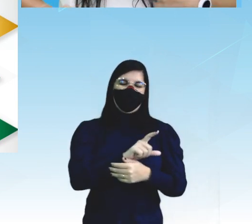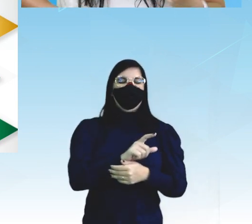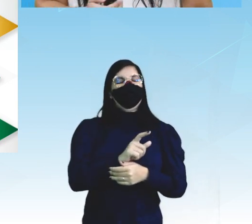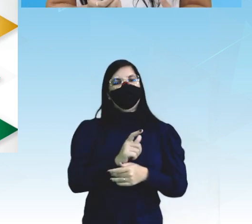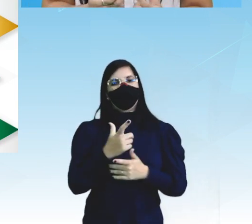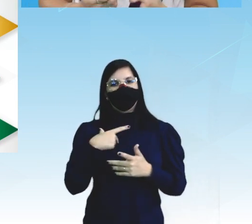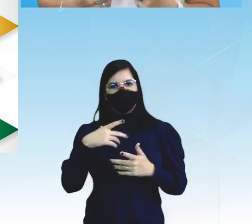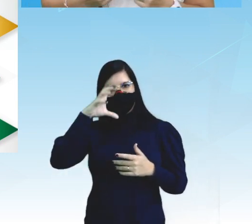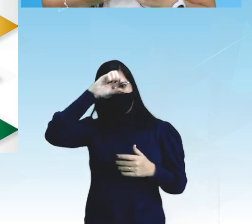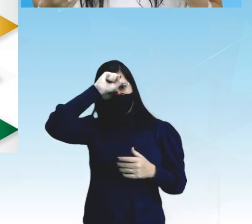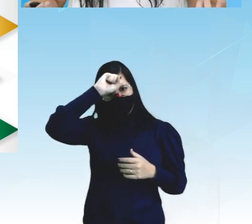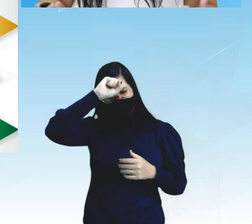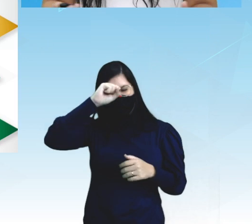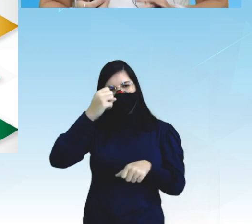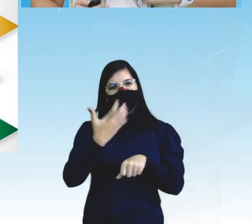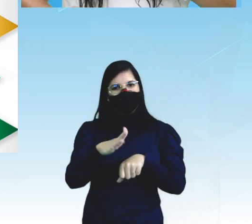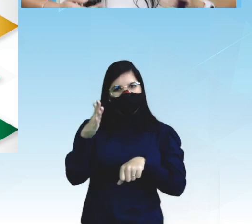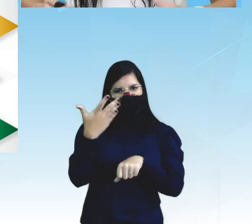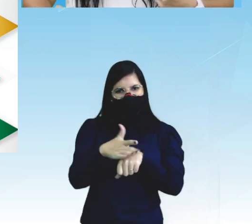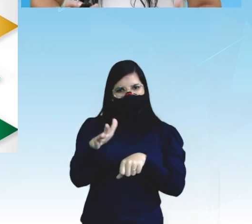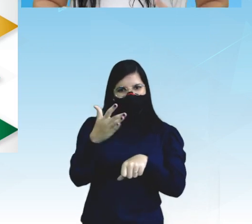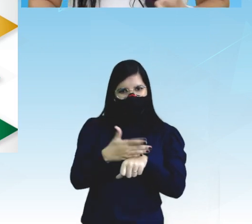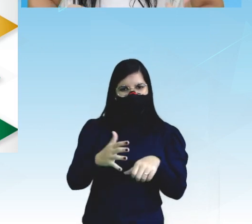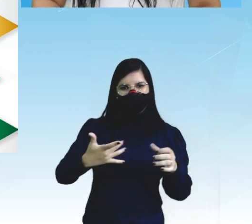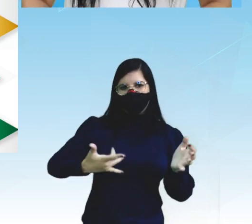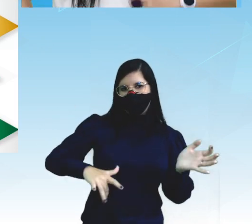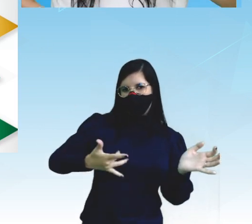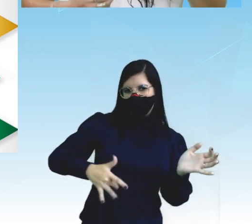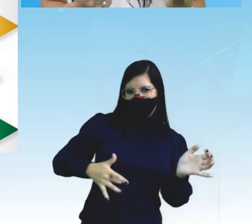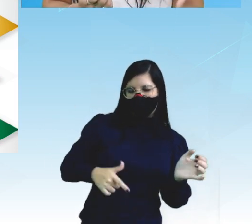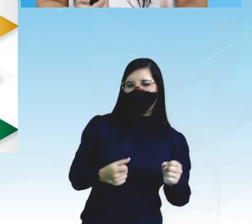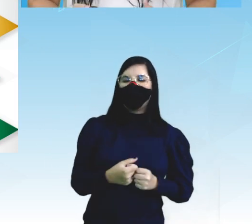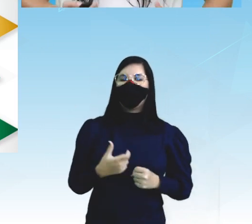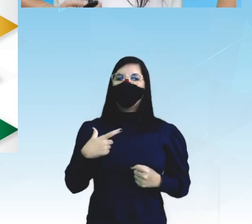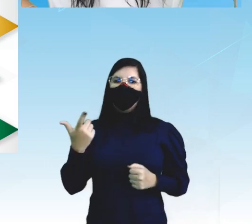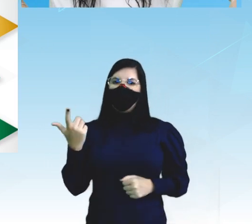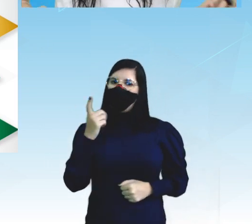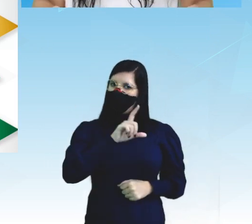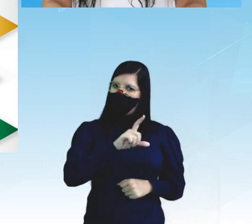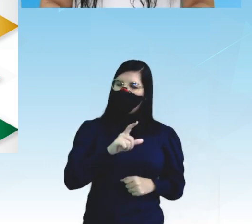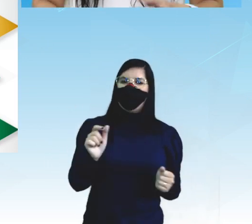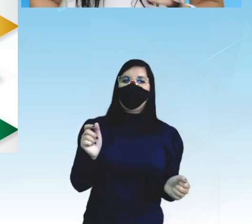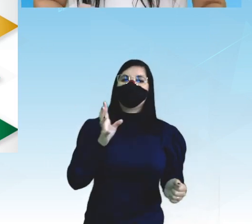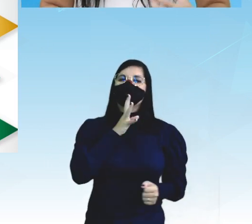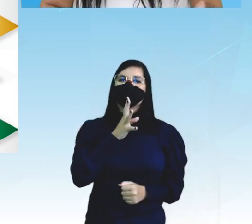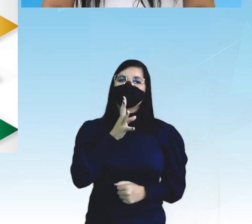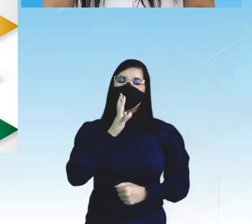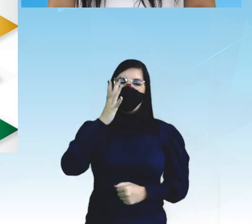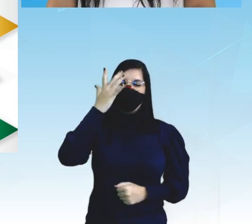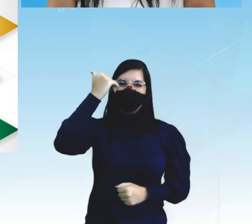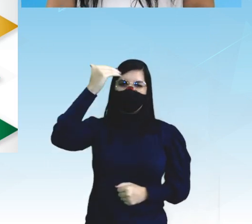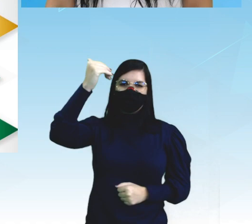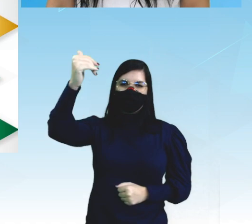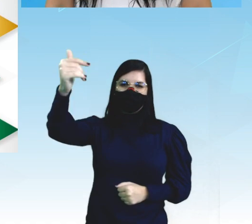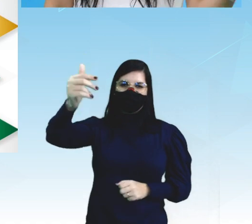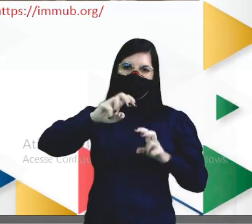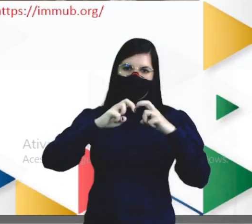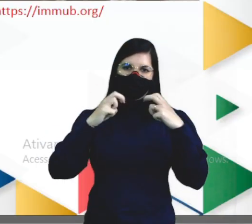já começou a aprender a tocar os instrumentos e já foi ficando conhecido, né, nas rodinhas de